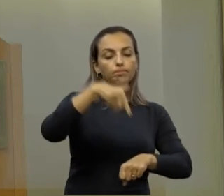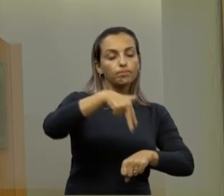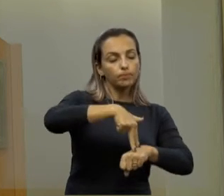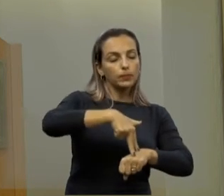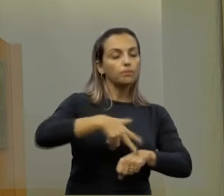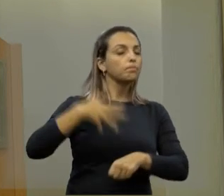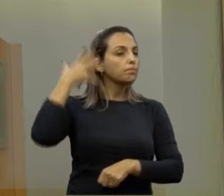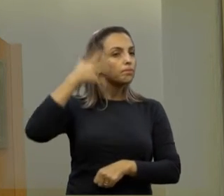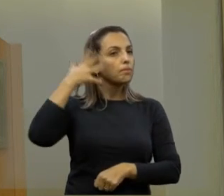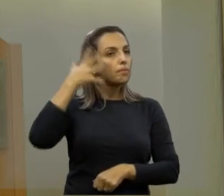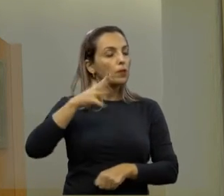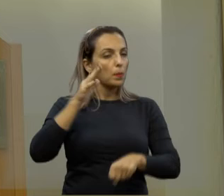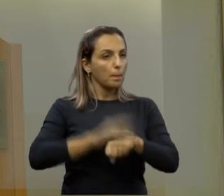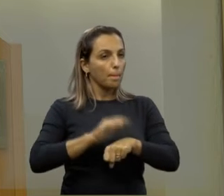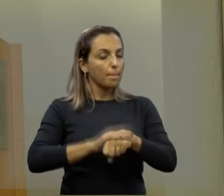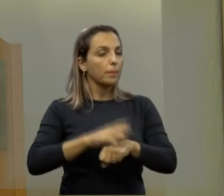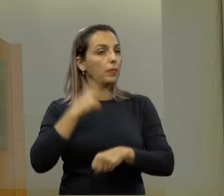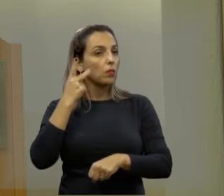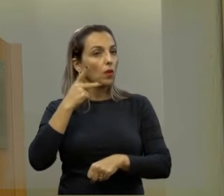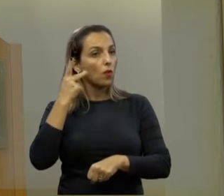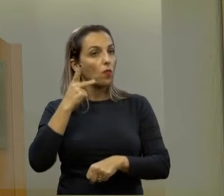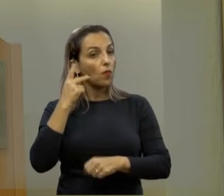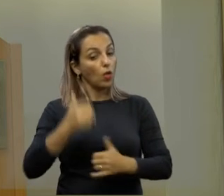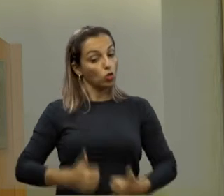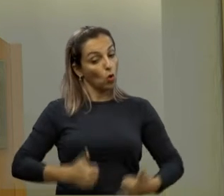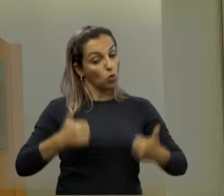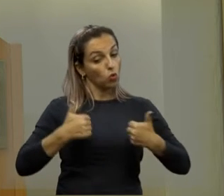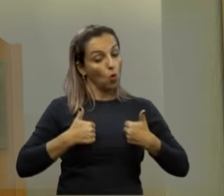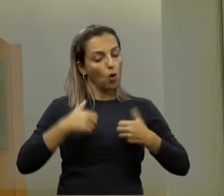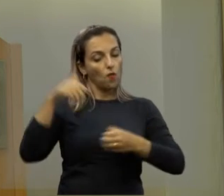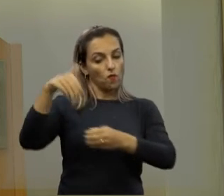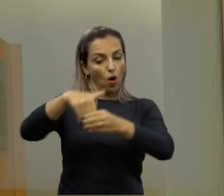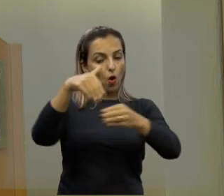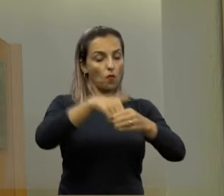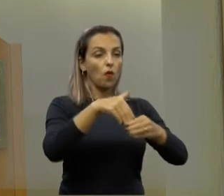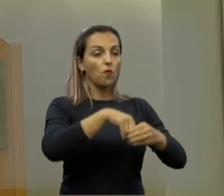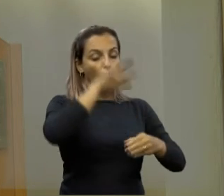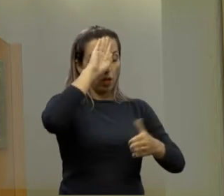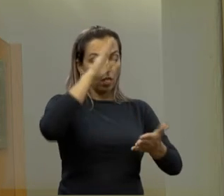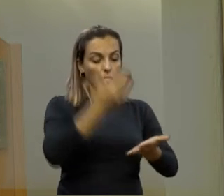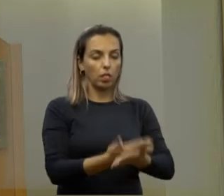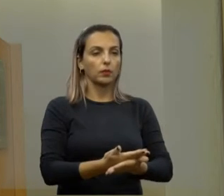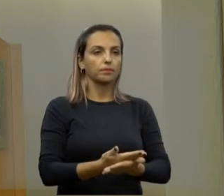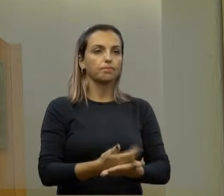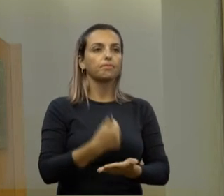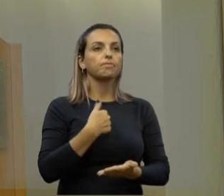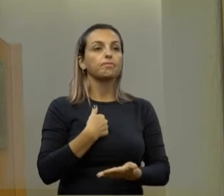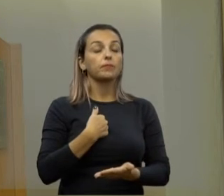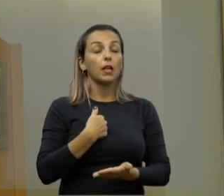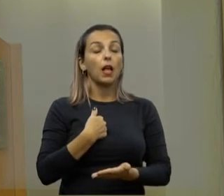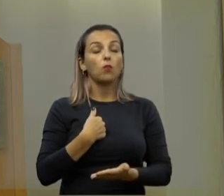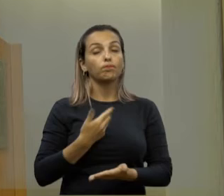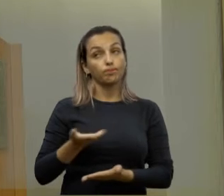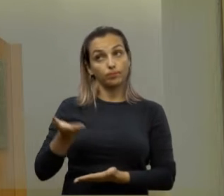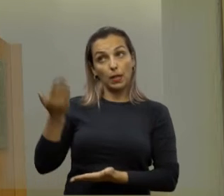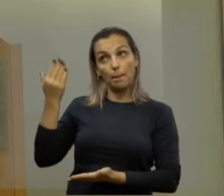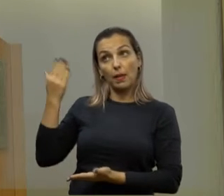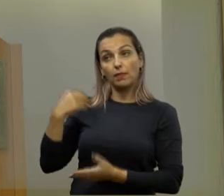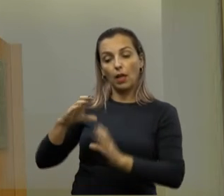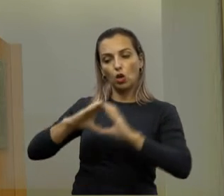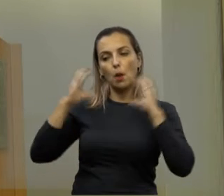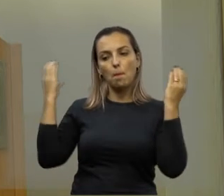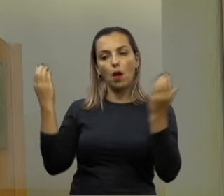Honrar cada voto depositado em mim mas antes disso eu fui uma dessas jovens que Não perdia uma